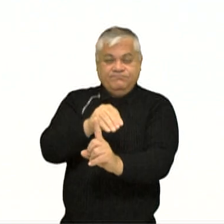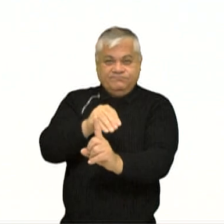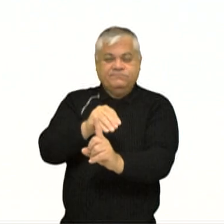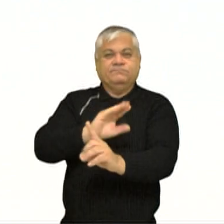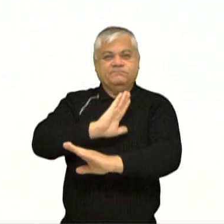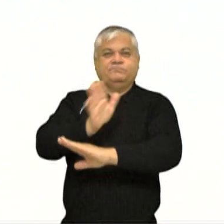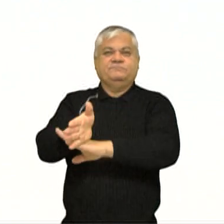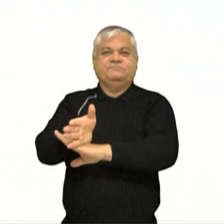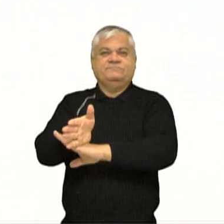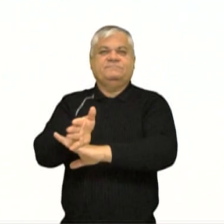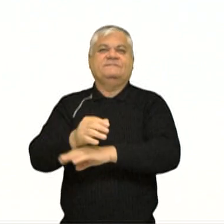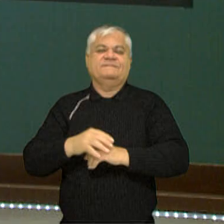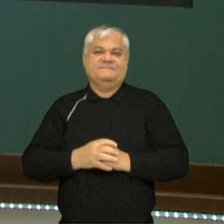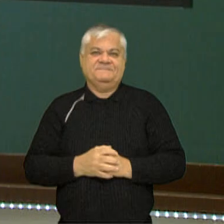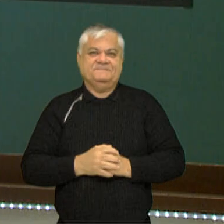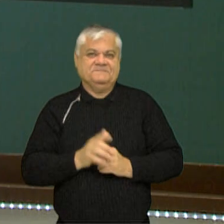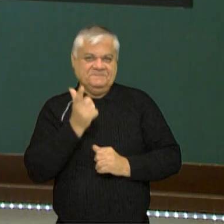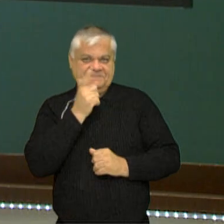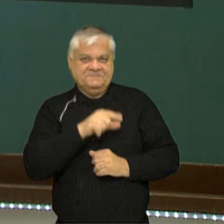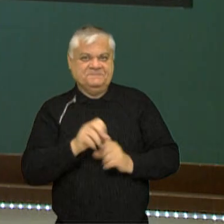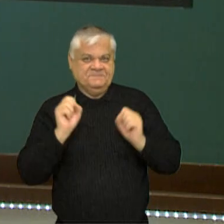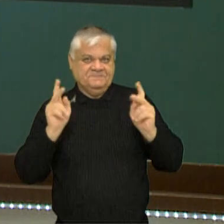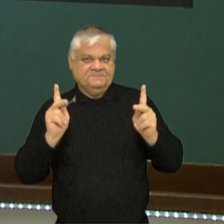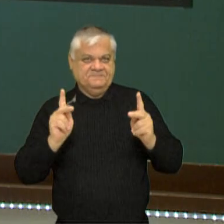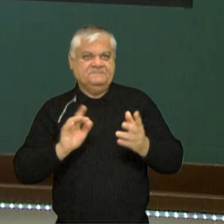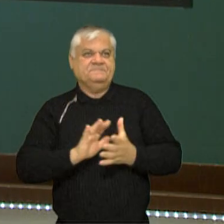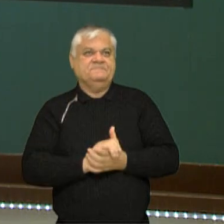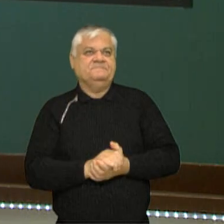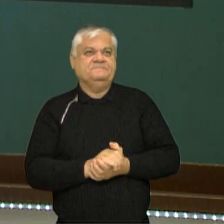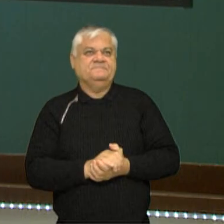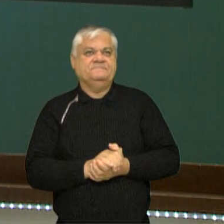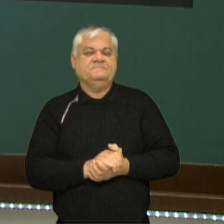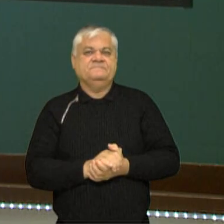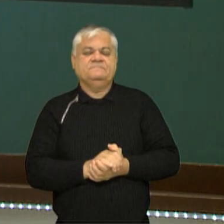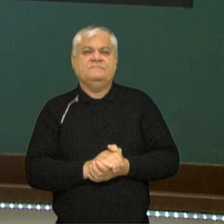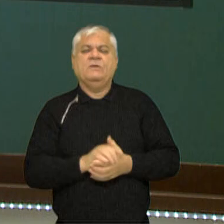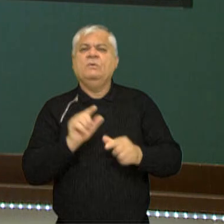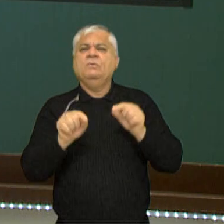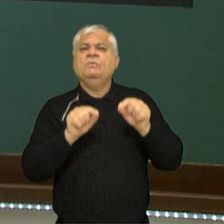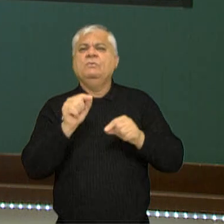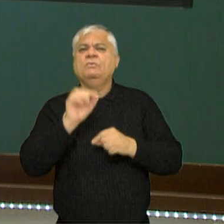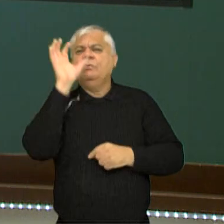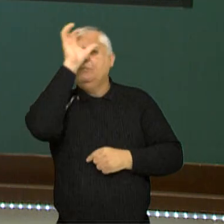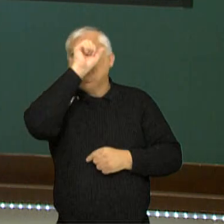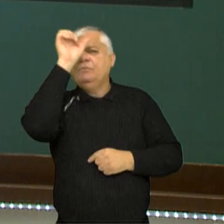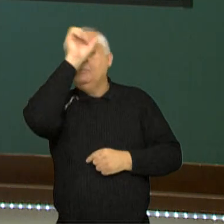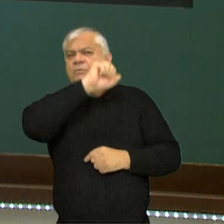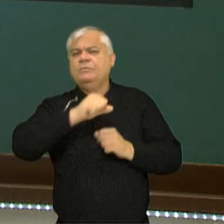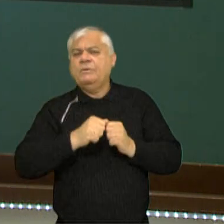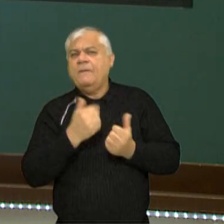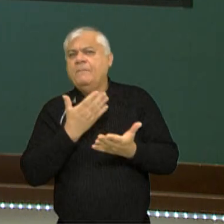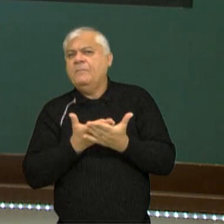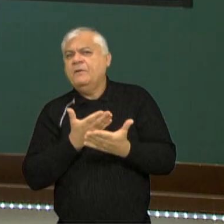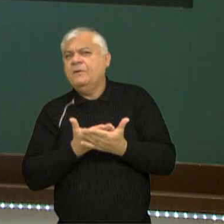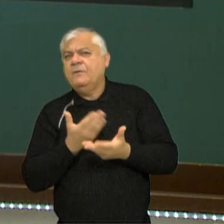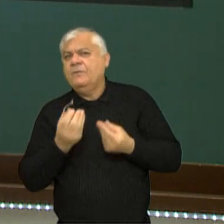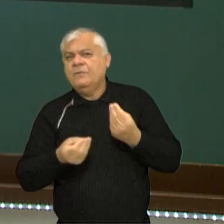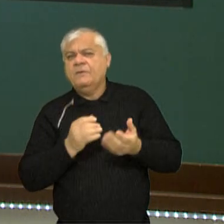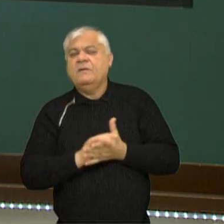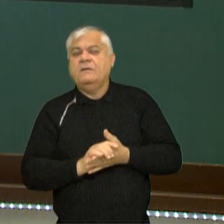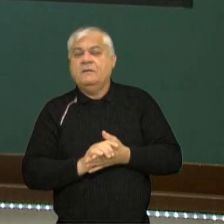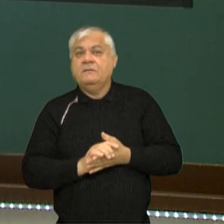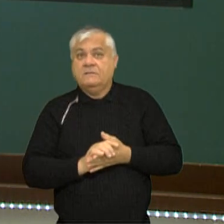tenho um checkmate, ok? Muito bem, pessoal. O que nós estudamos hoje, então? O que nós aprendemos?